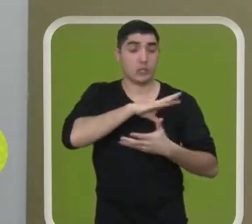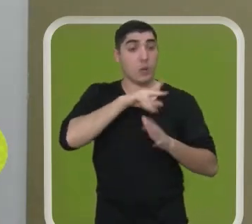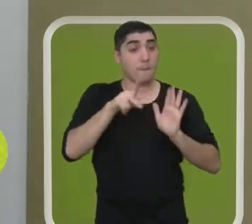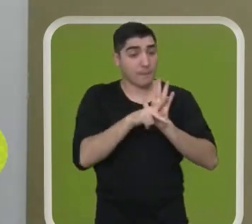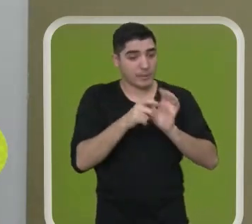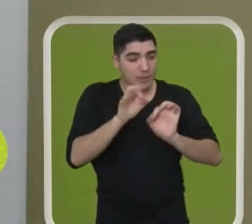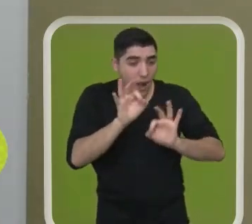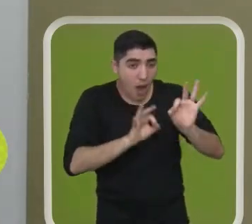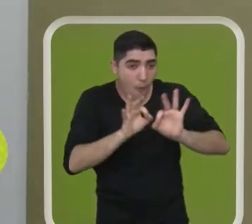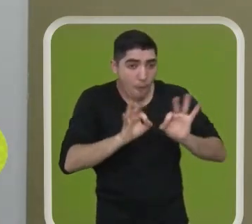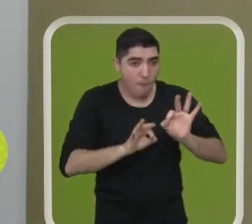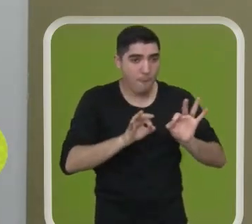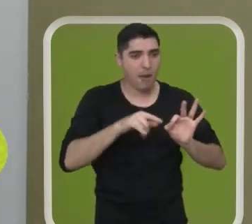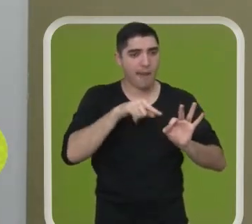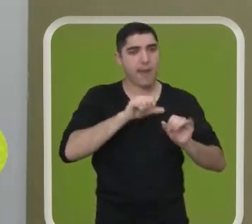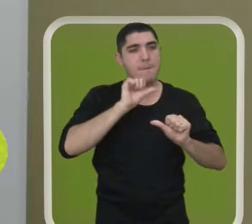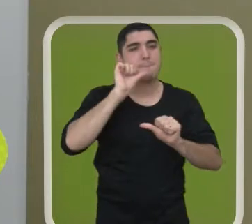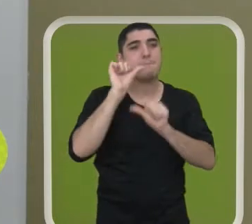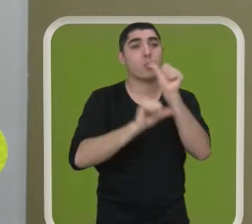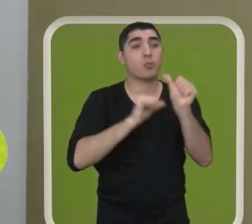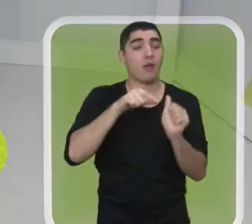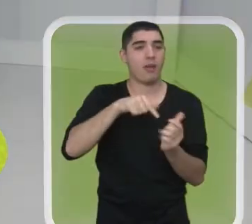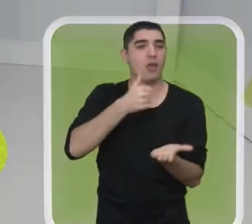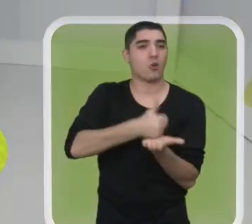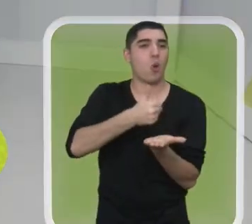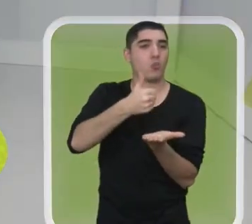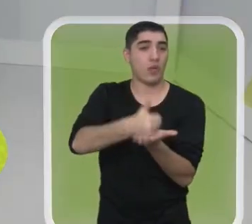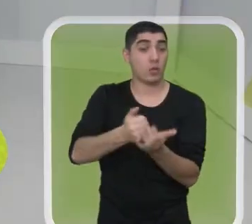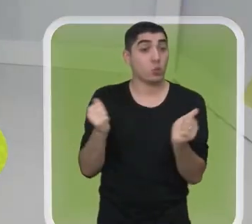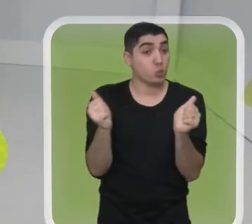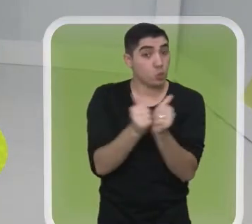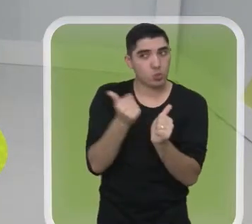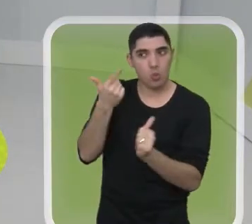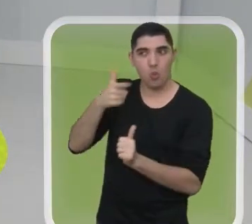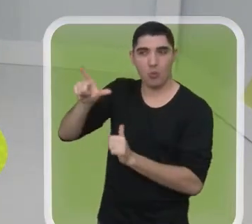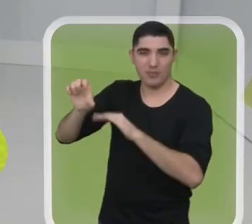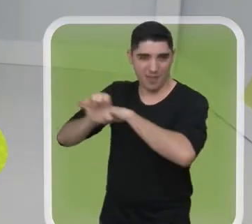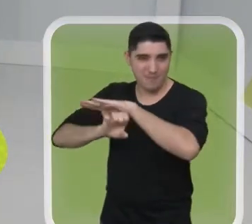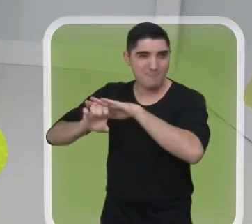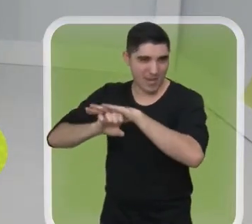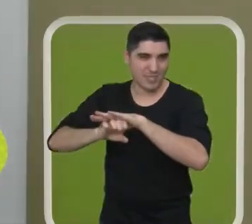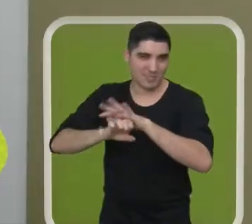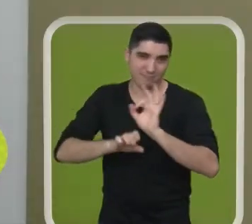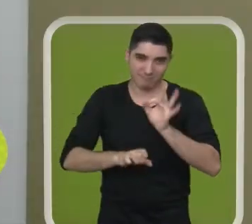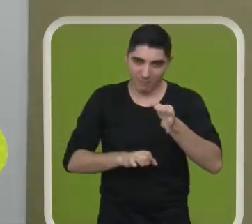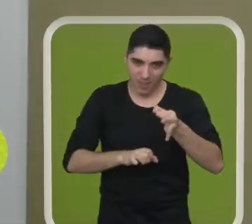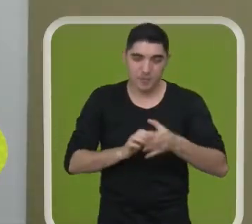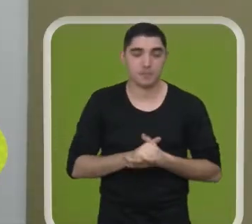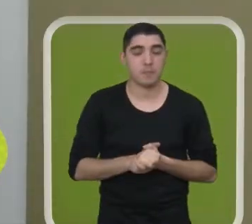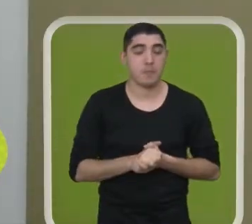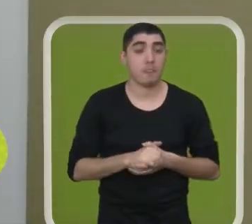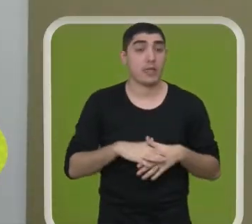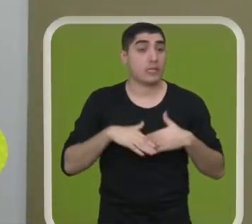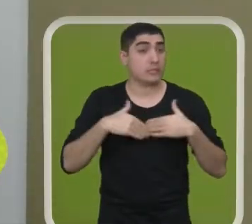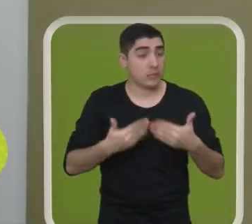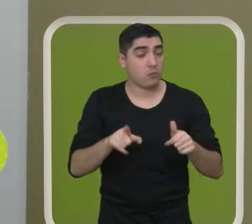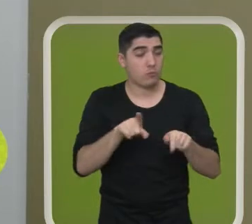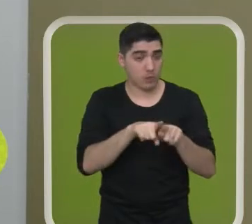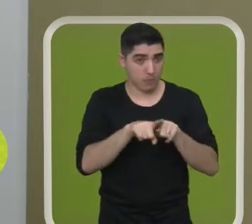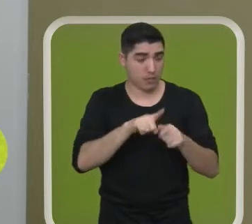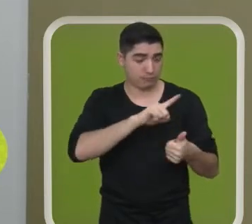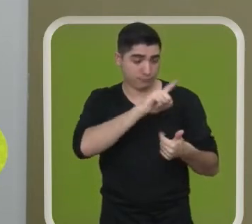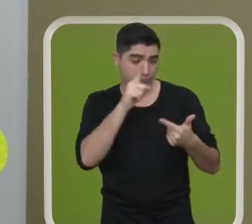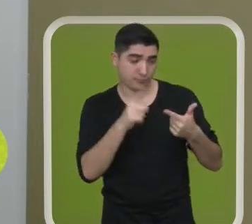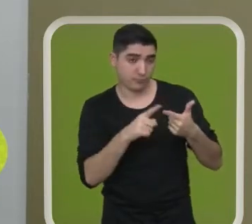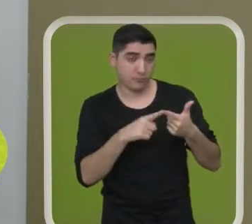fazer esse contrato com esse investidor. Segundo de tudo, né, quando você olha segundo passo, quando